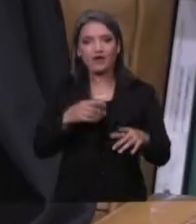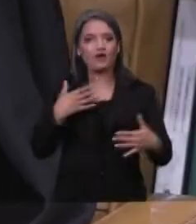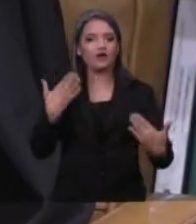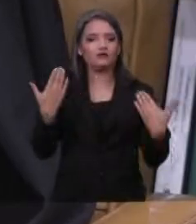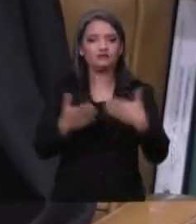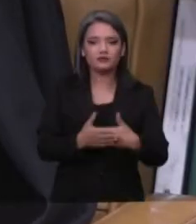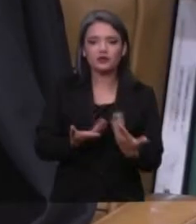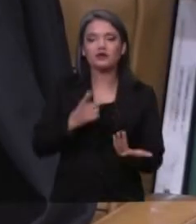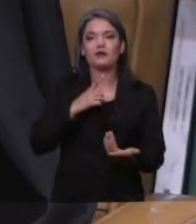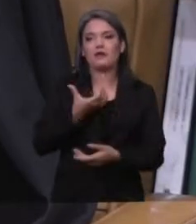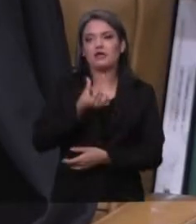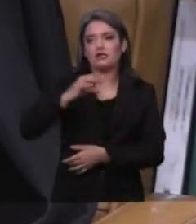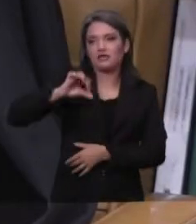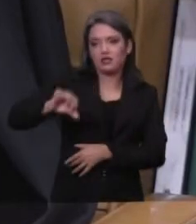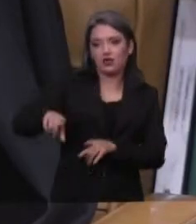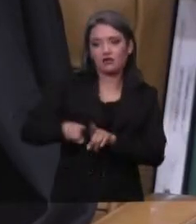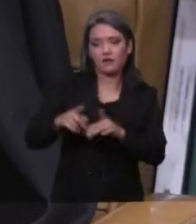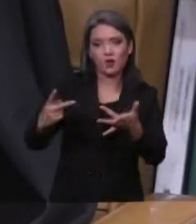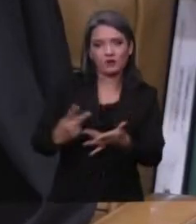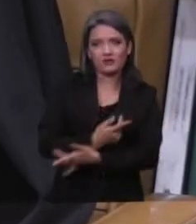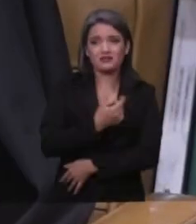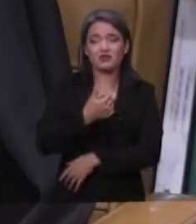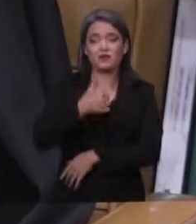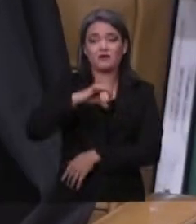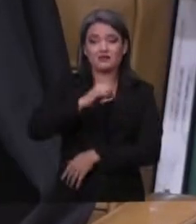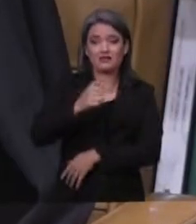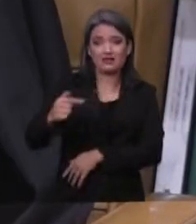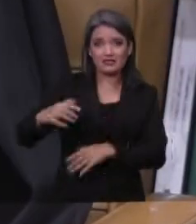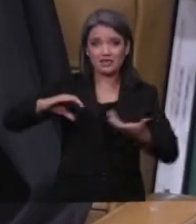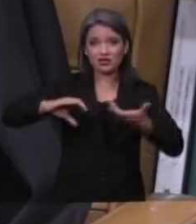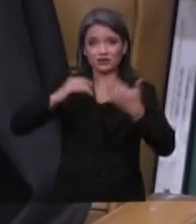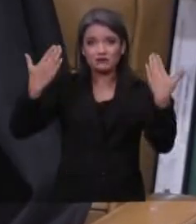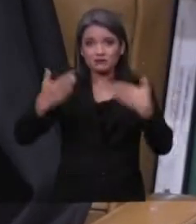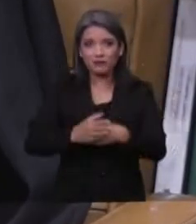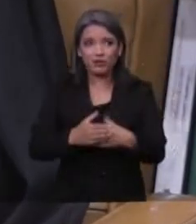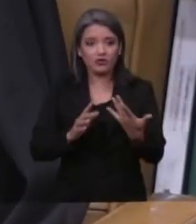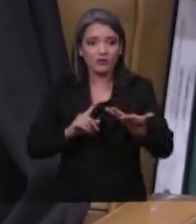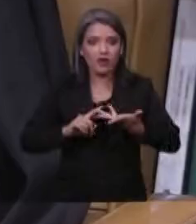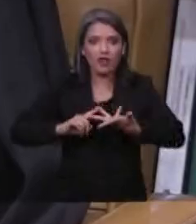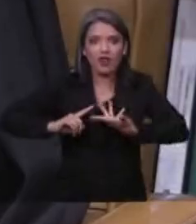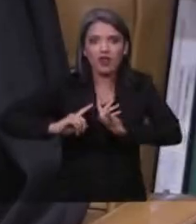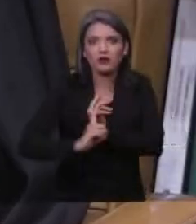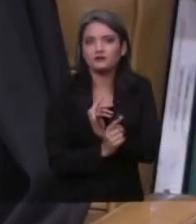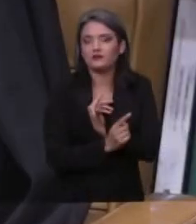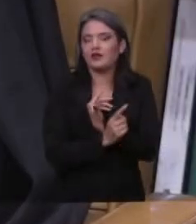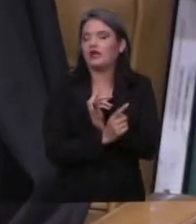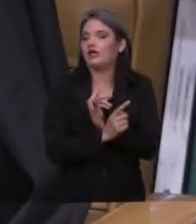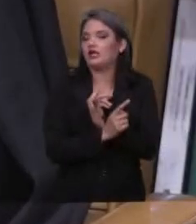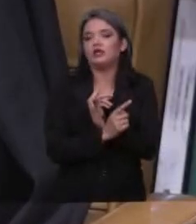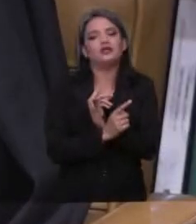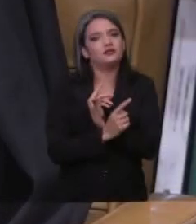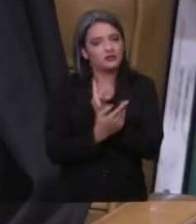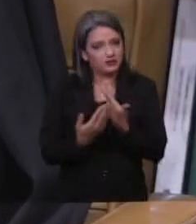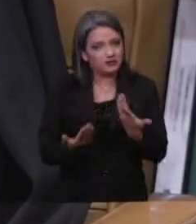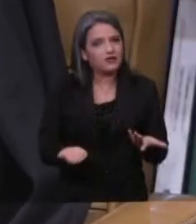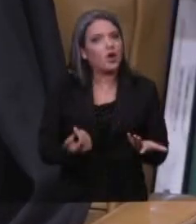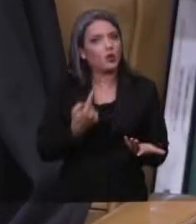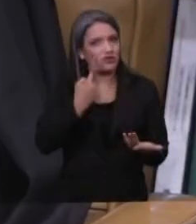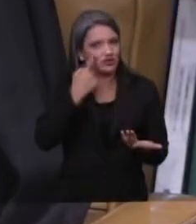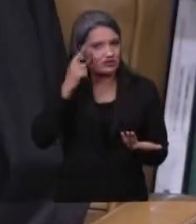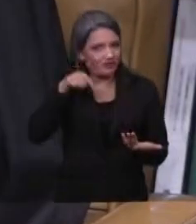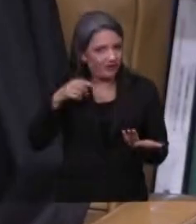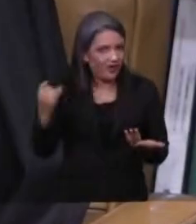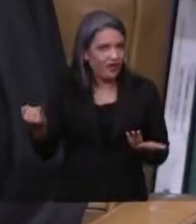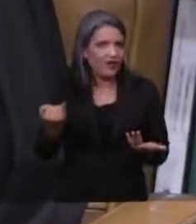69, fechamento do Congresso em 1977. Portanto, nós não podemos tratar com desimportância nem com